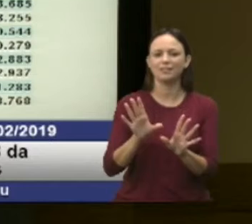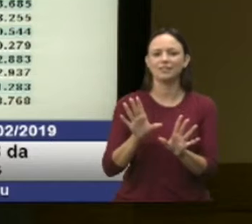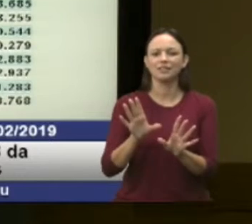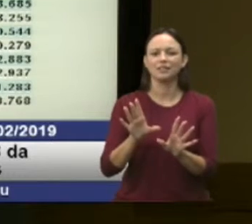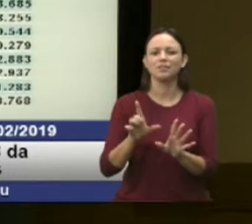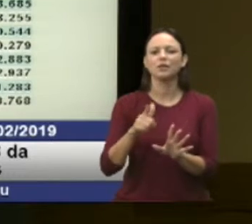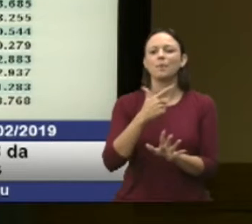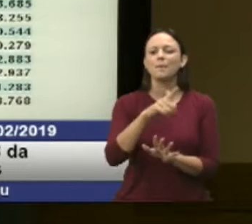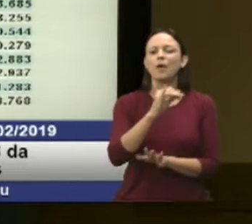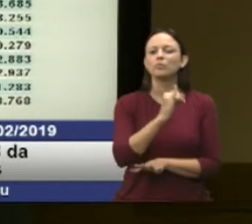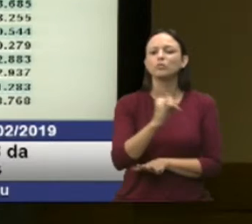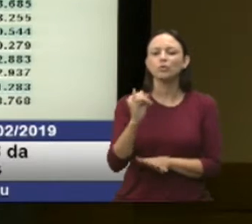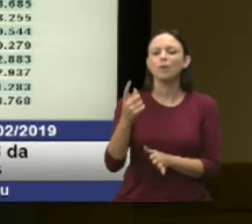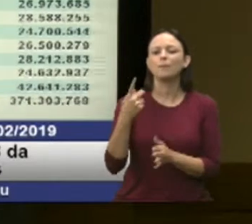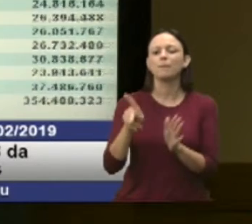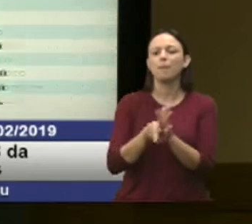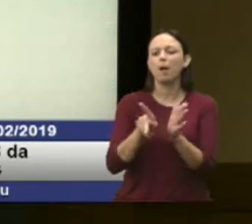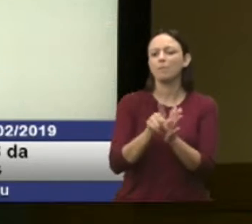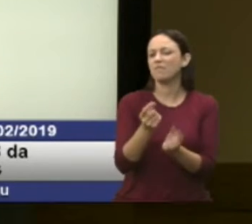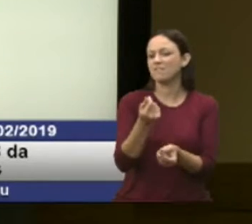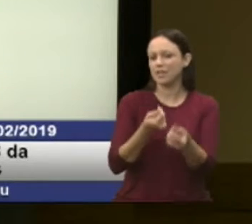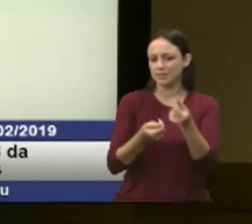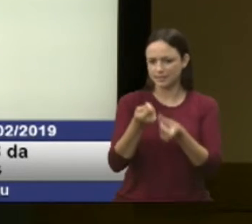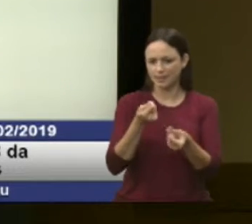para as instituições financeiras.